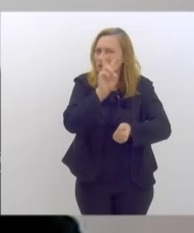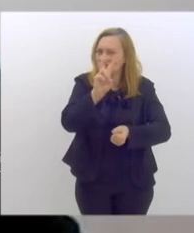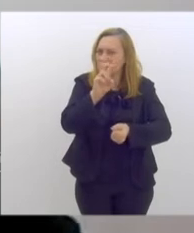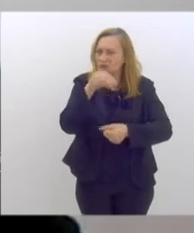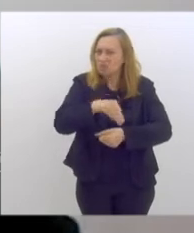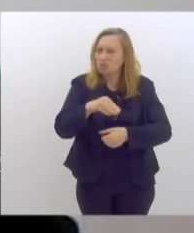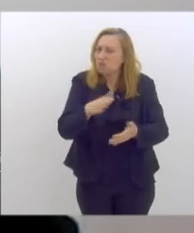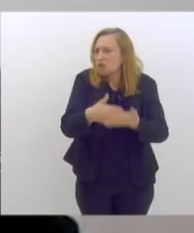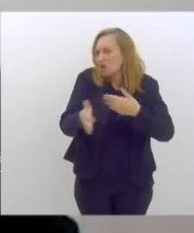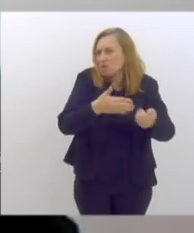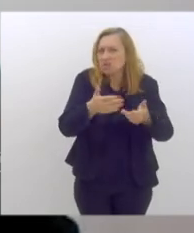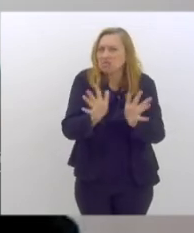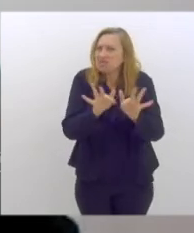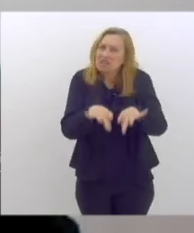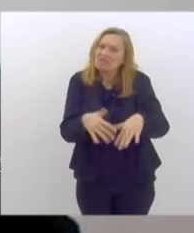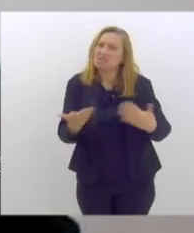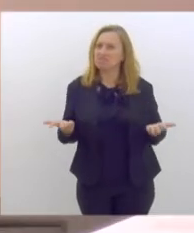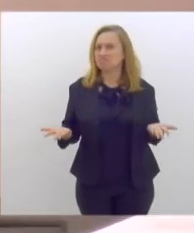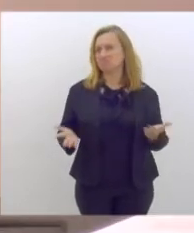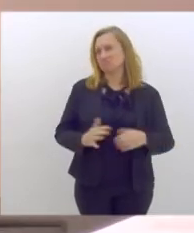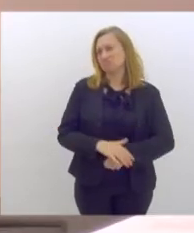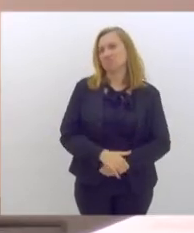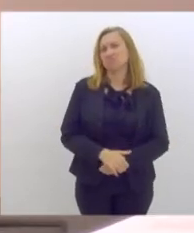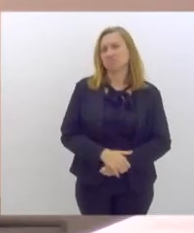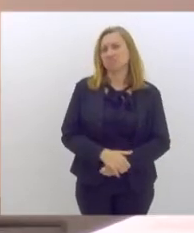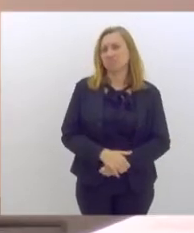que a coisa a gente encerra e o